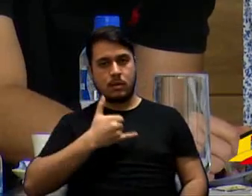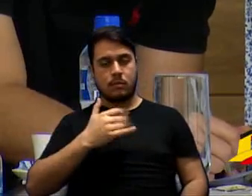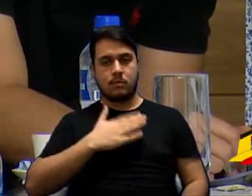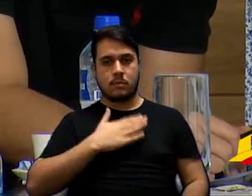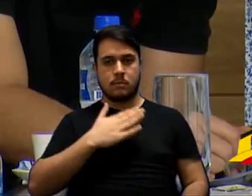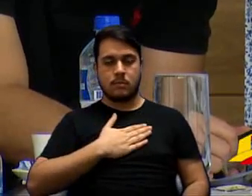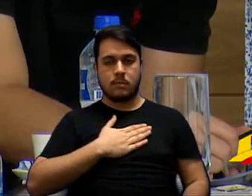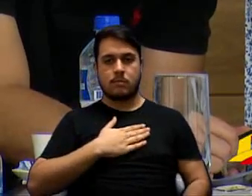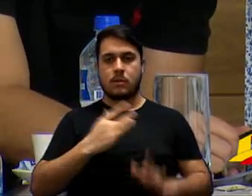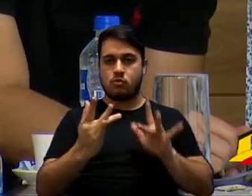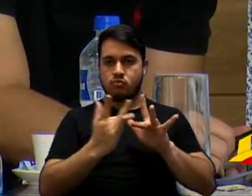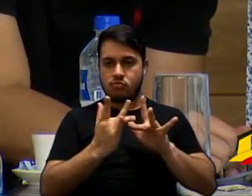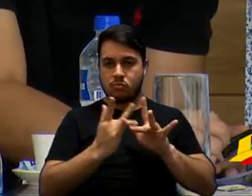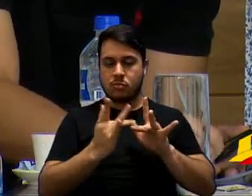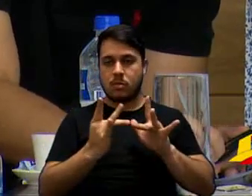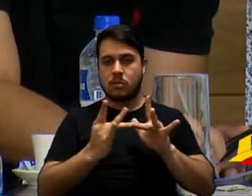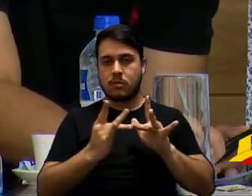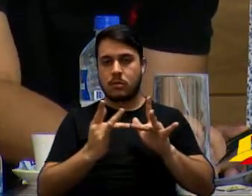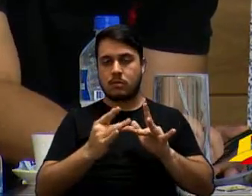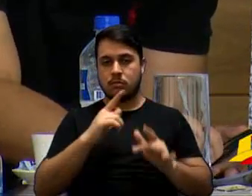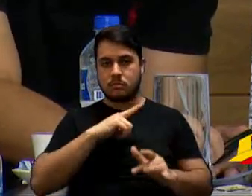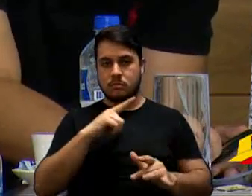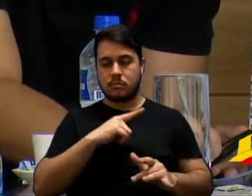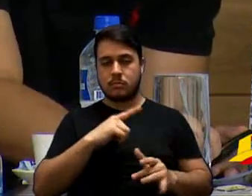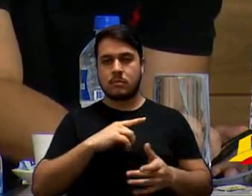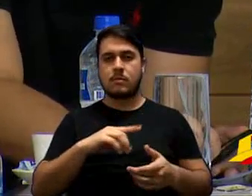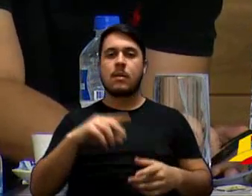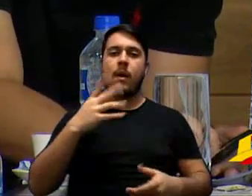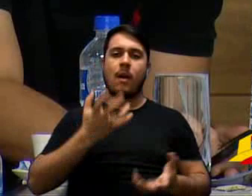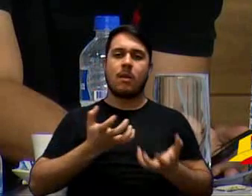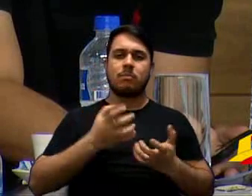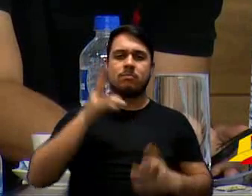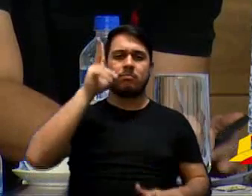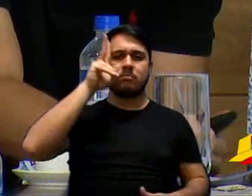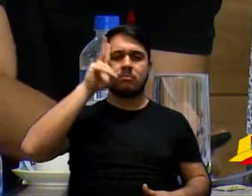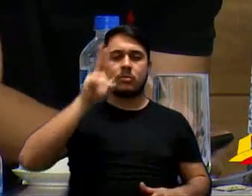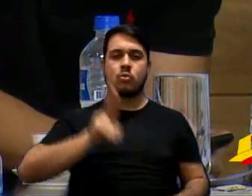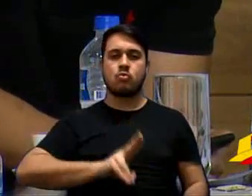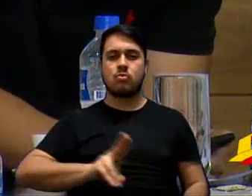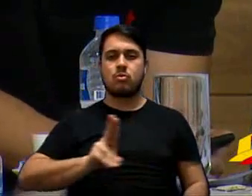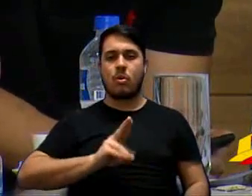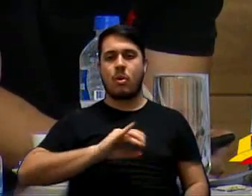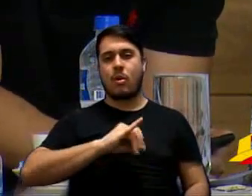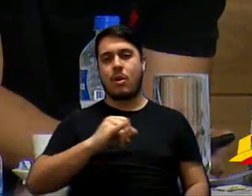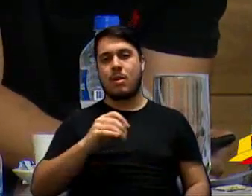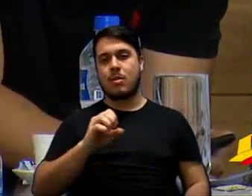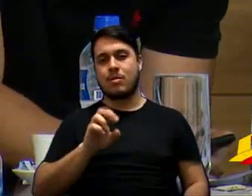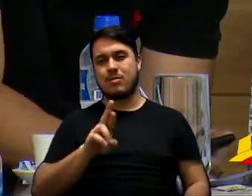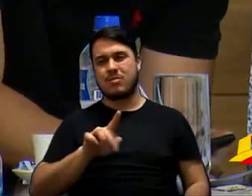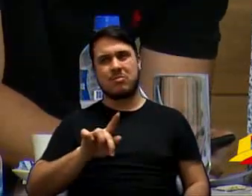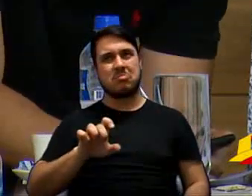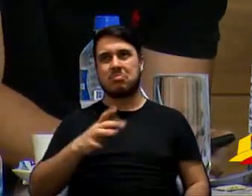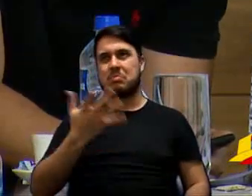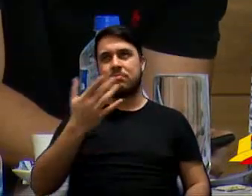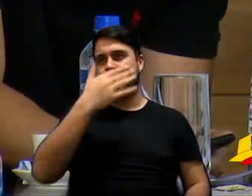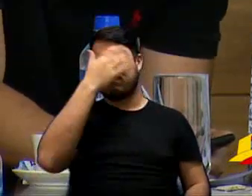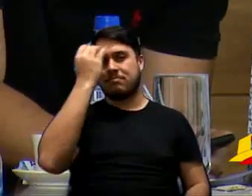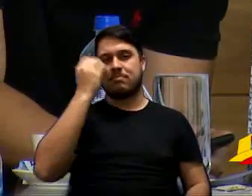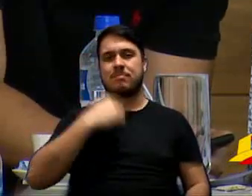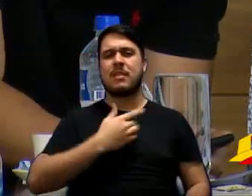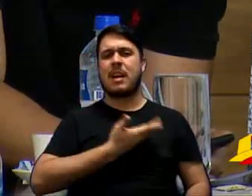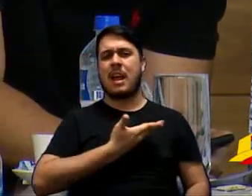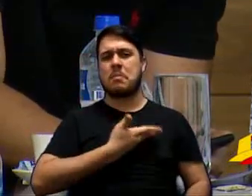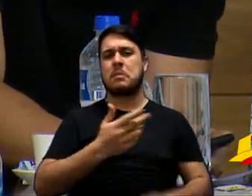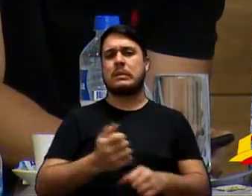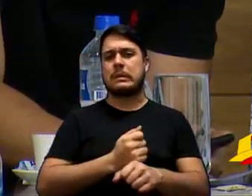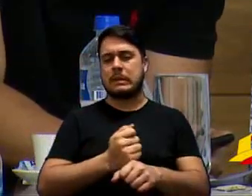contato e resgatar o nome certeza do que eu lembrar o nome do sobrenome do jorge ford agora isso porque é amigo de longa data é